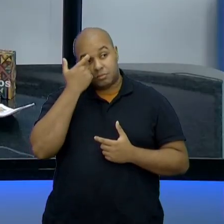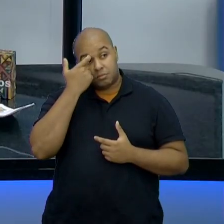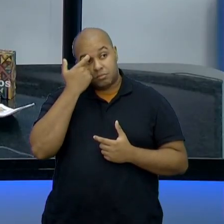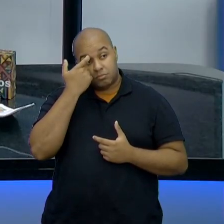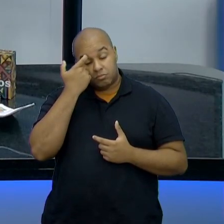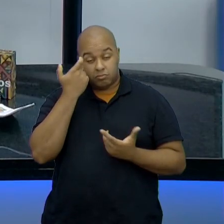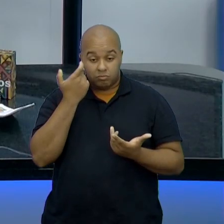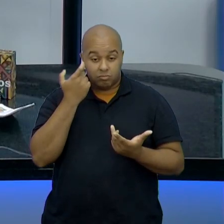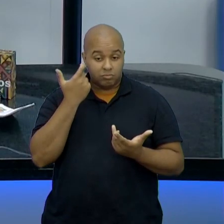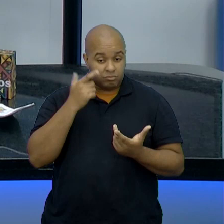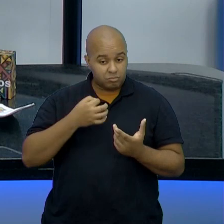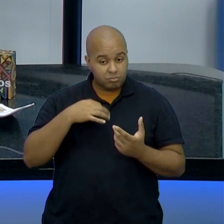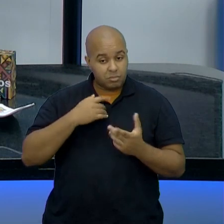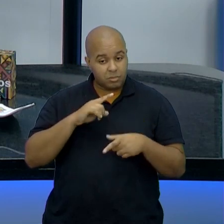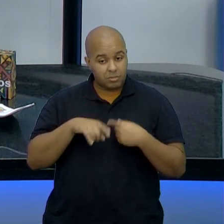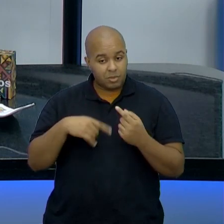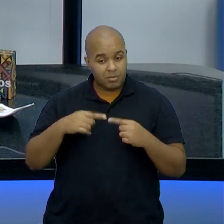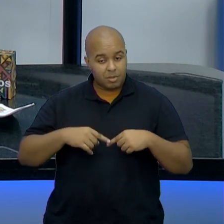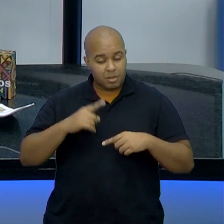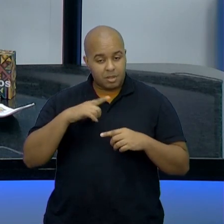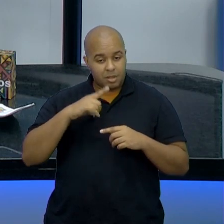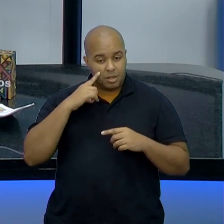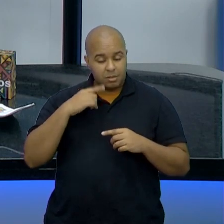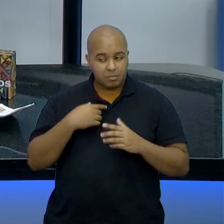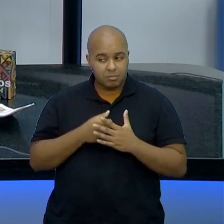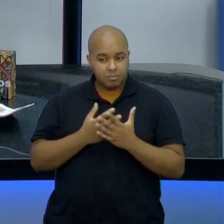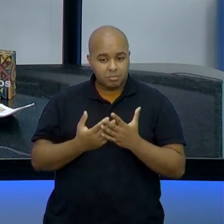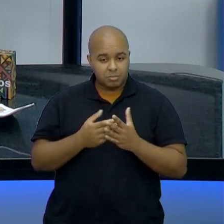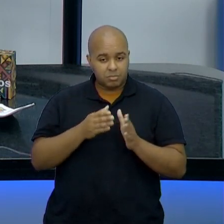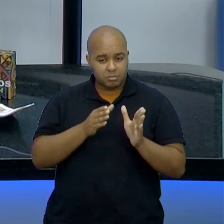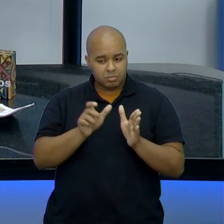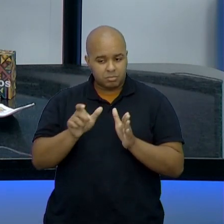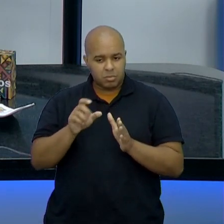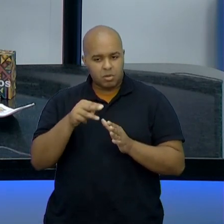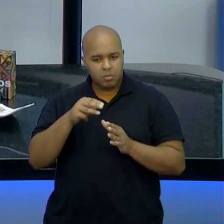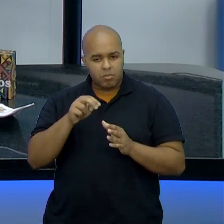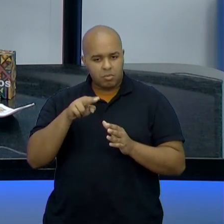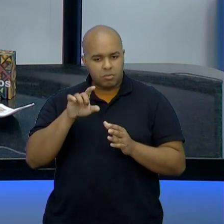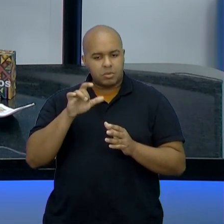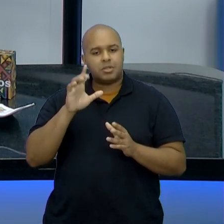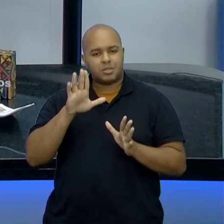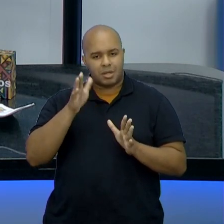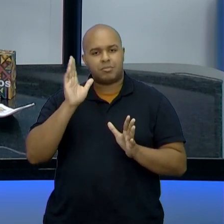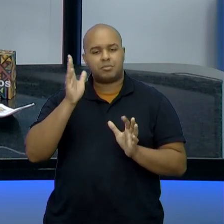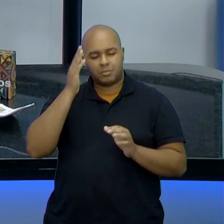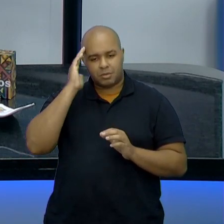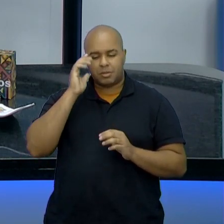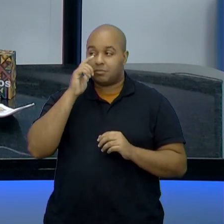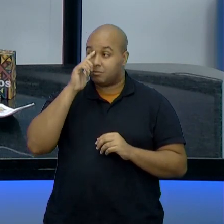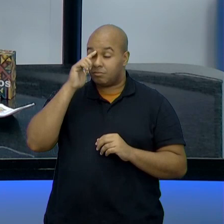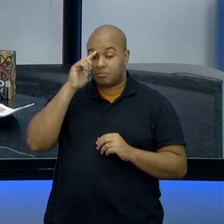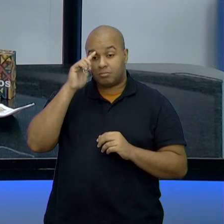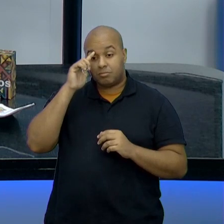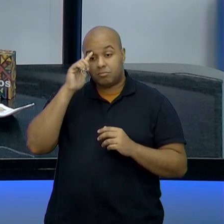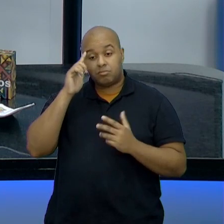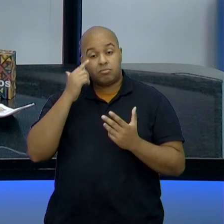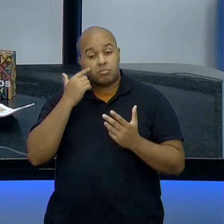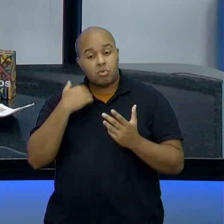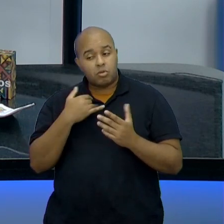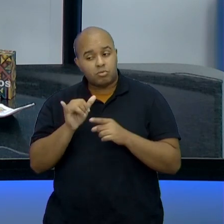Pronto. E aí depois nós temos as cartas de monumentos. A gente já sabe também o que são as cartas de monumento, as cartas